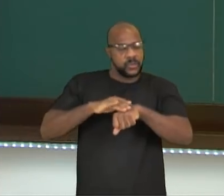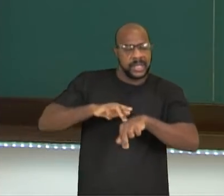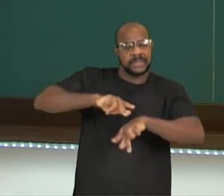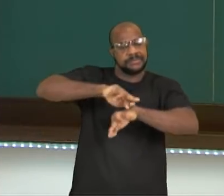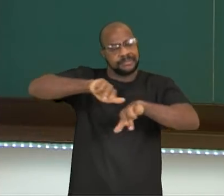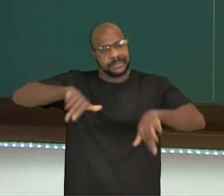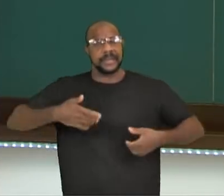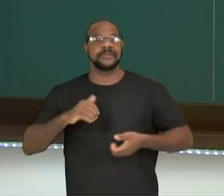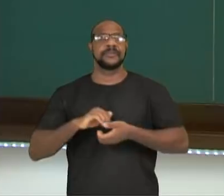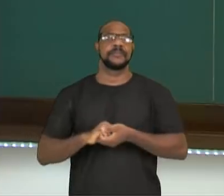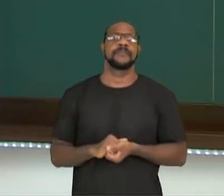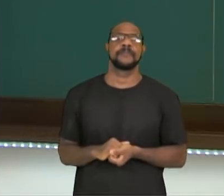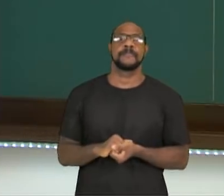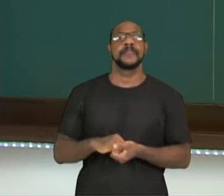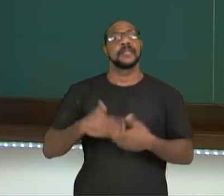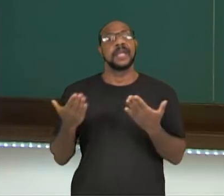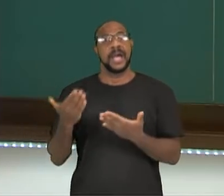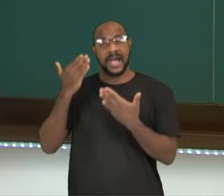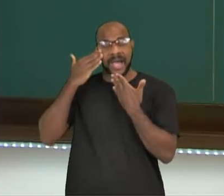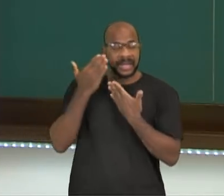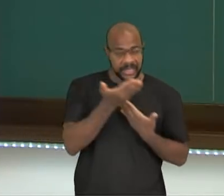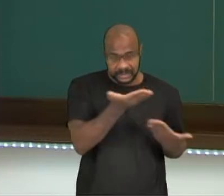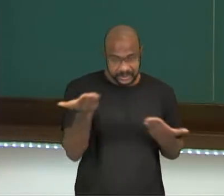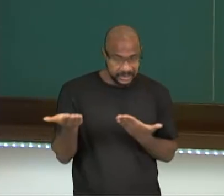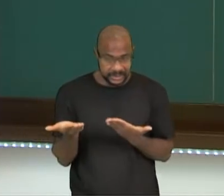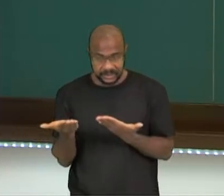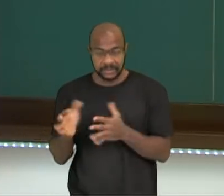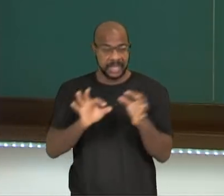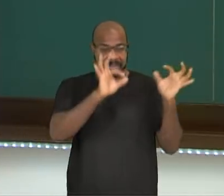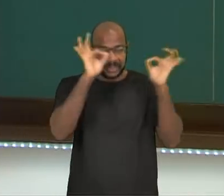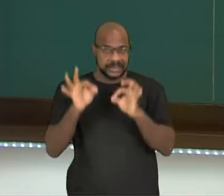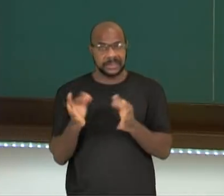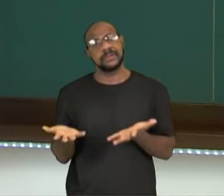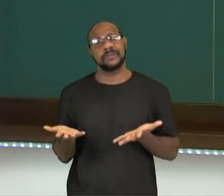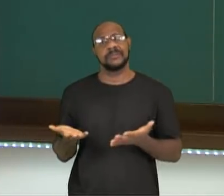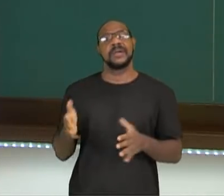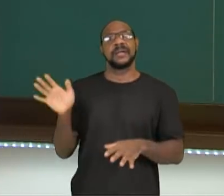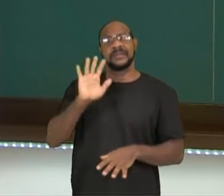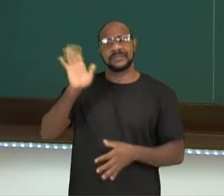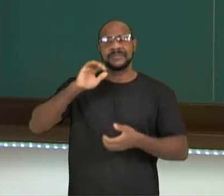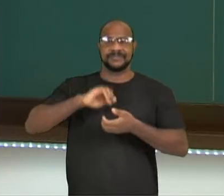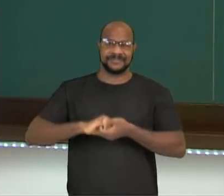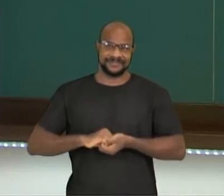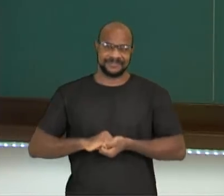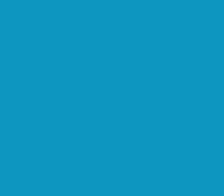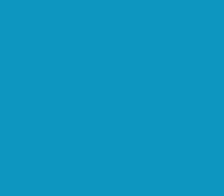doenças. Agradeço sua atenção, ficamos por aqui e até breve.